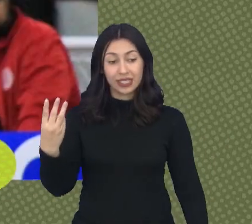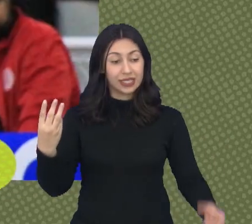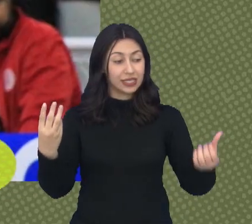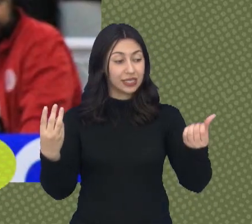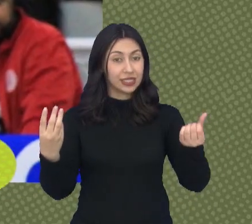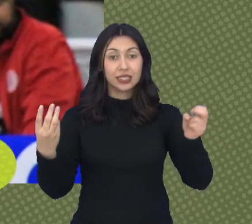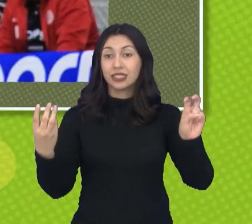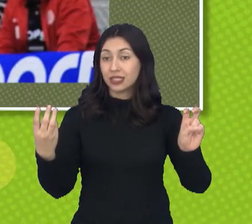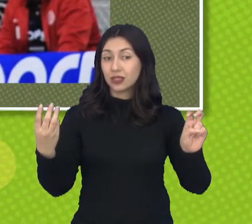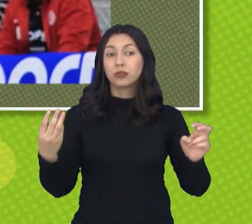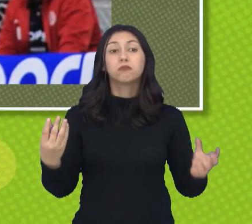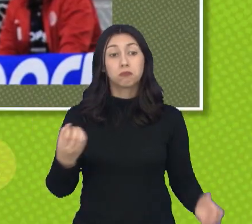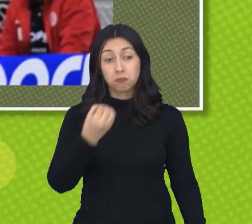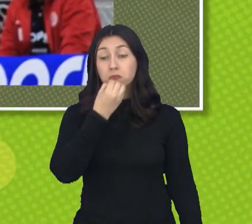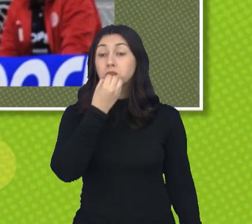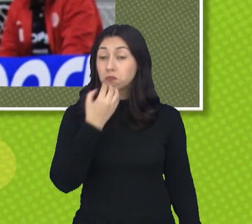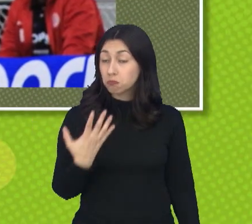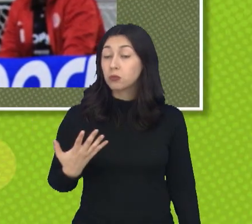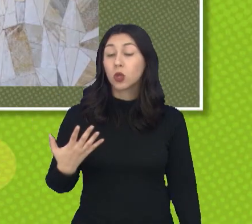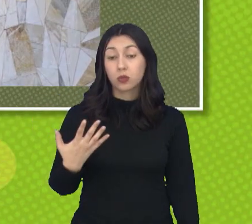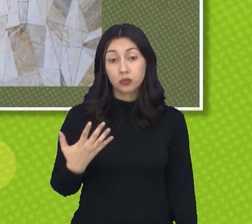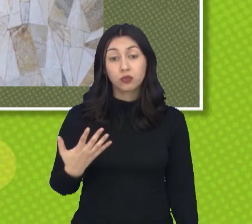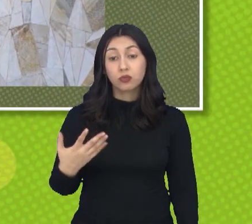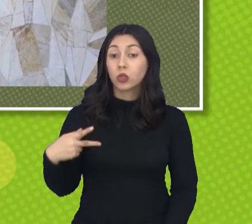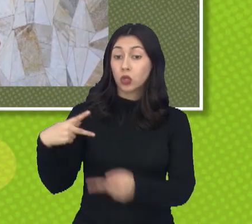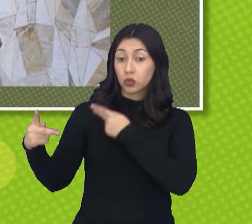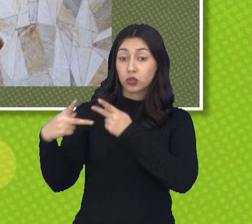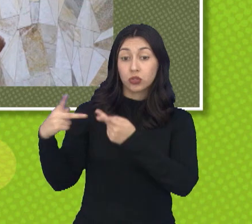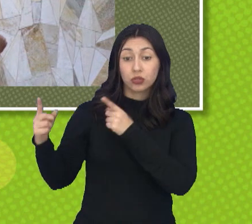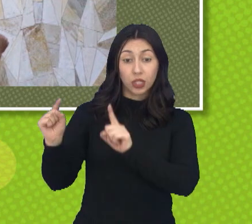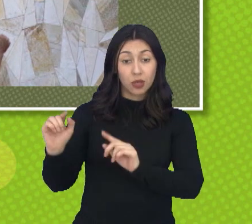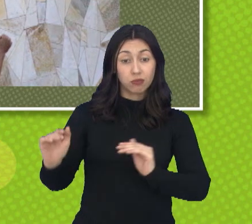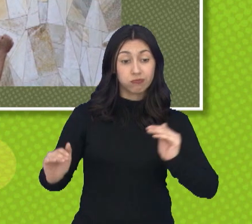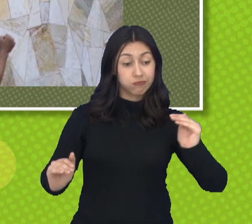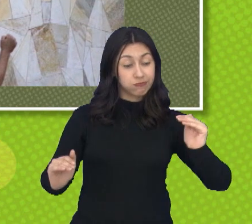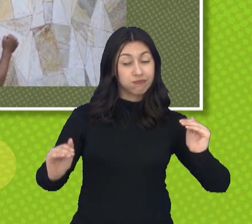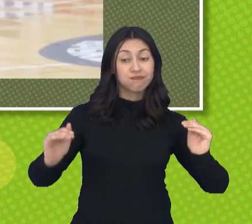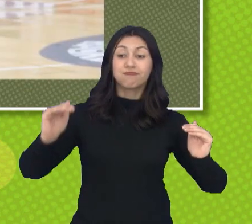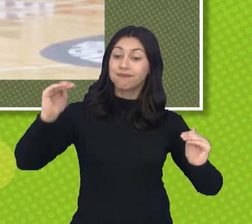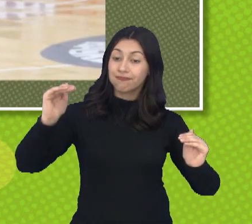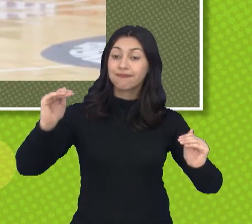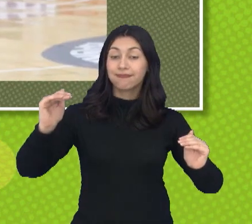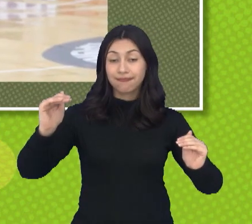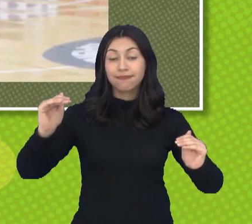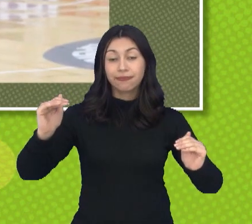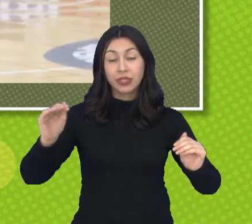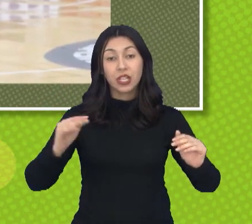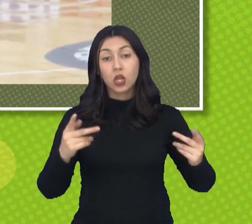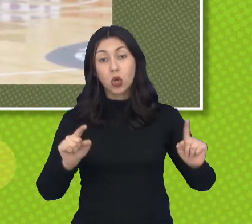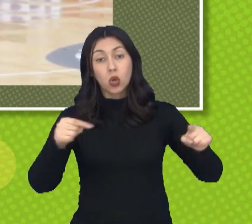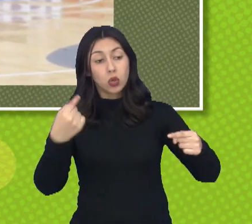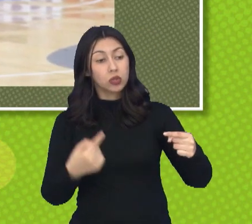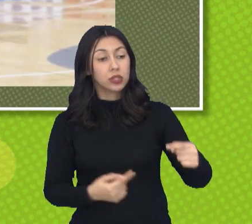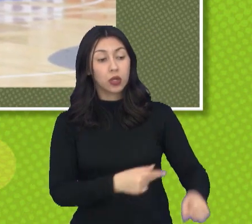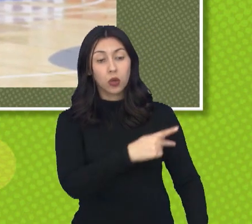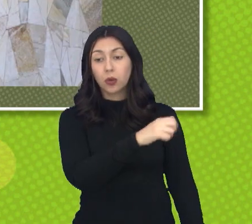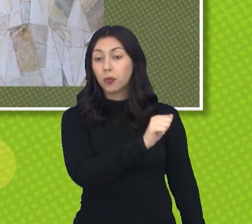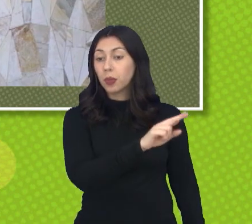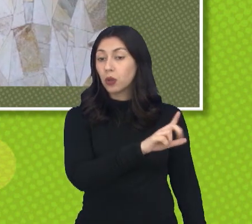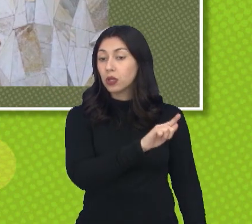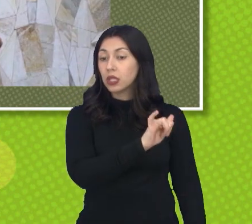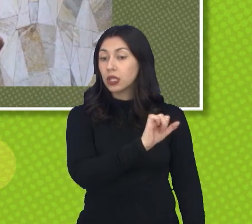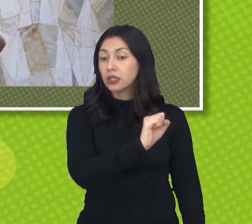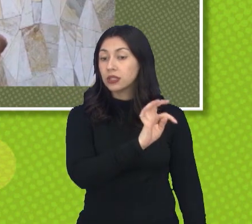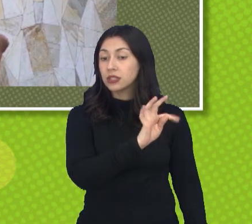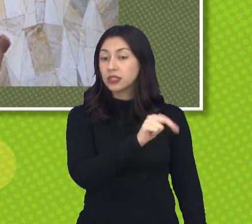83-65, Brunão. Muito bom, né? O São José se recuperando no campeonato, né? Esse jogo do Paulistano era um jogo difícil também.